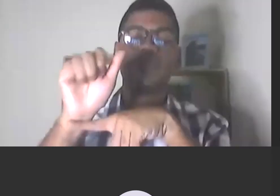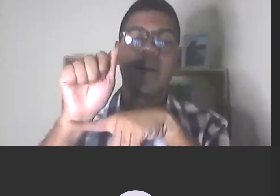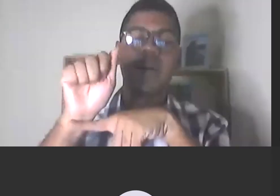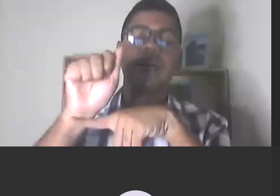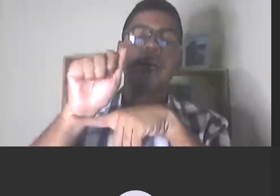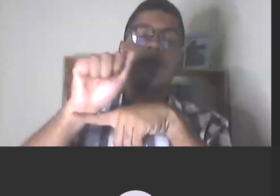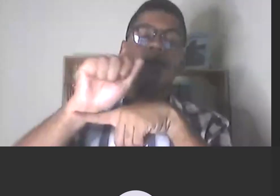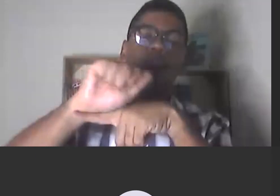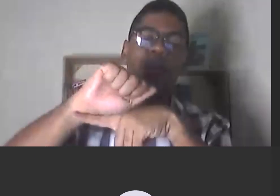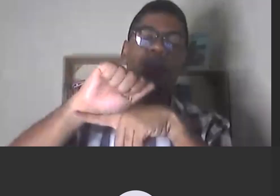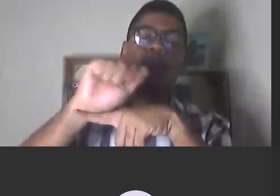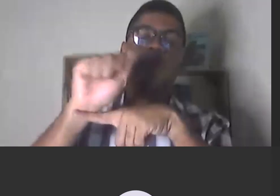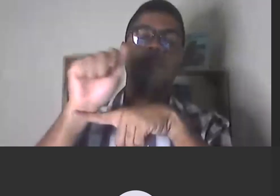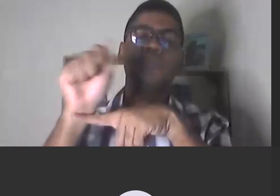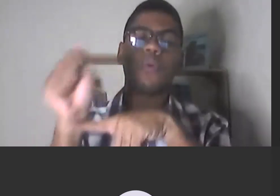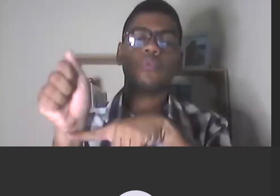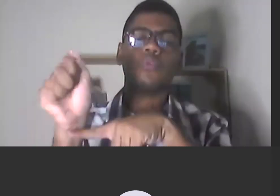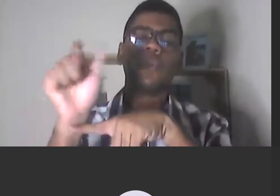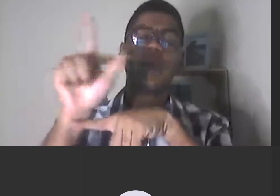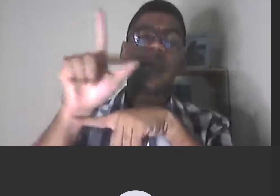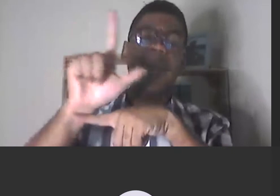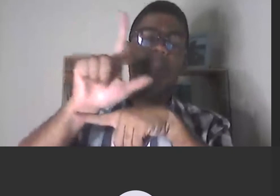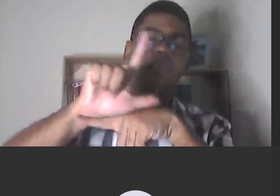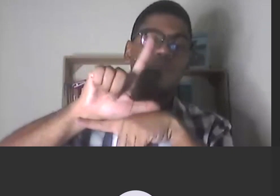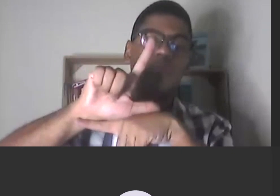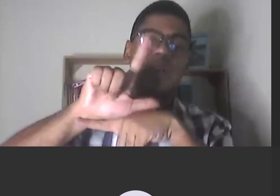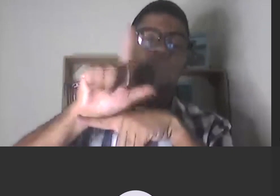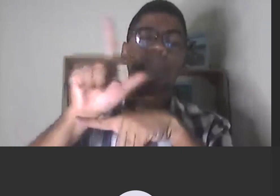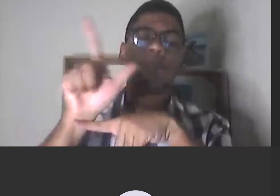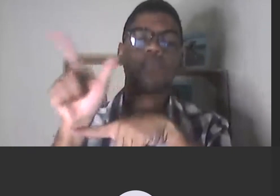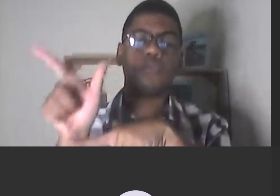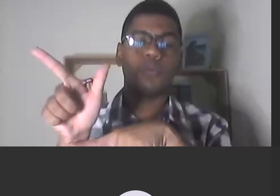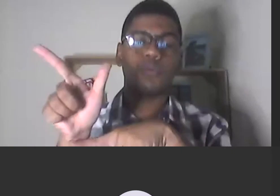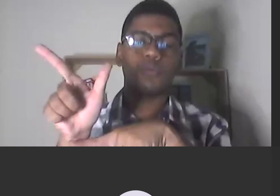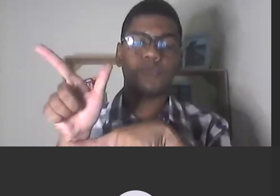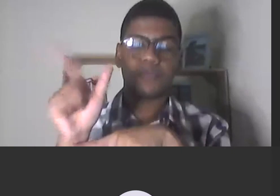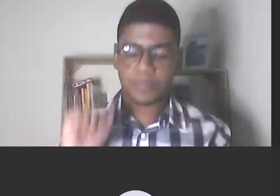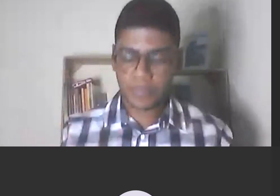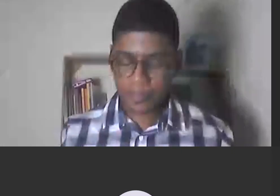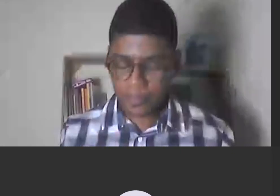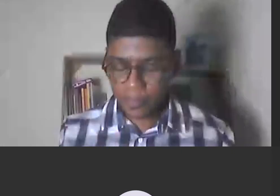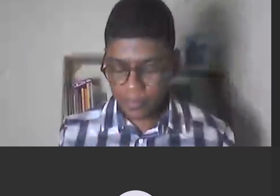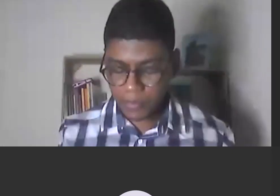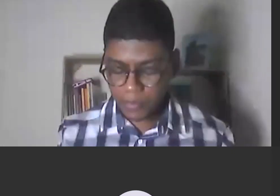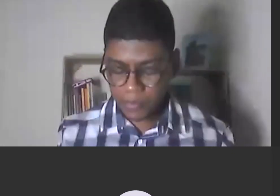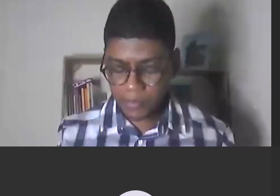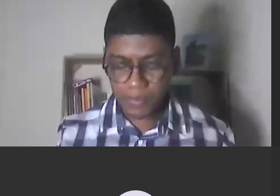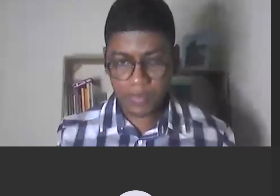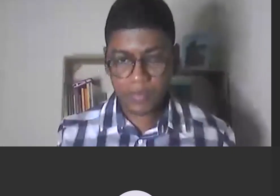Então, faço A de um lado para o outro, L de um lado para o outro.